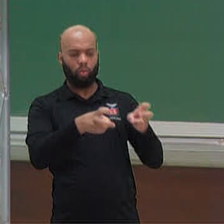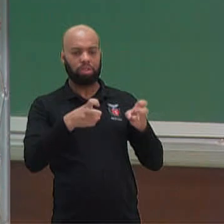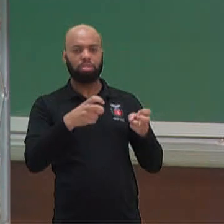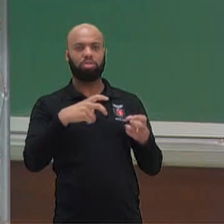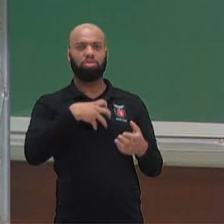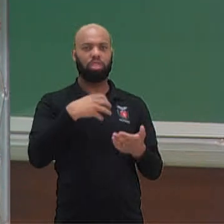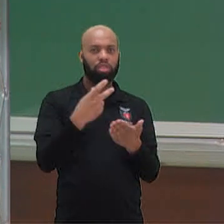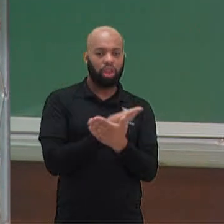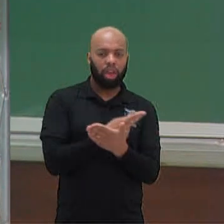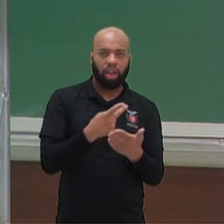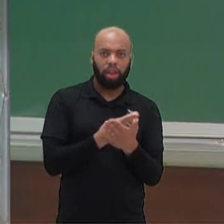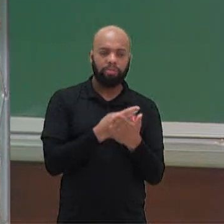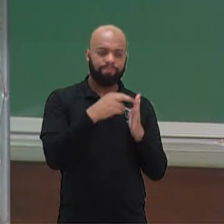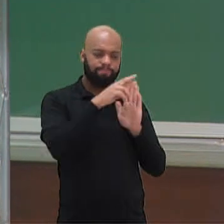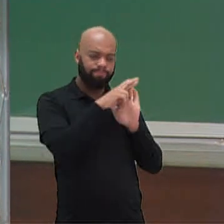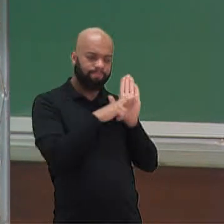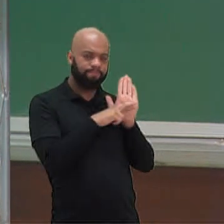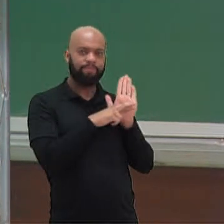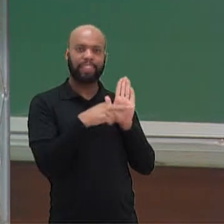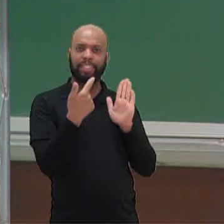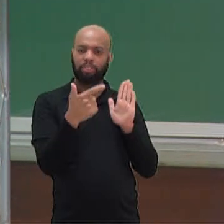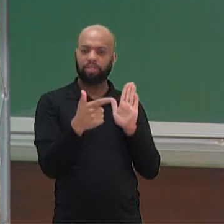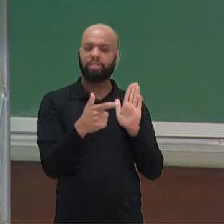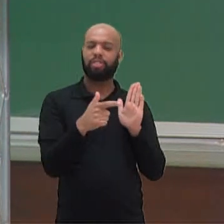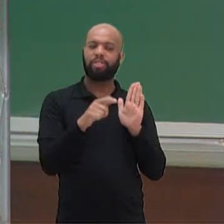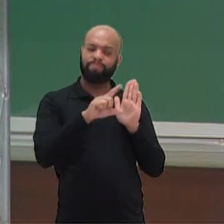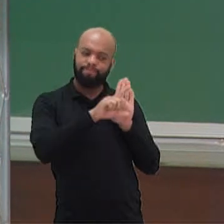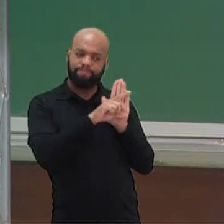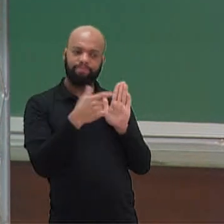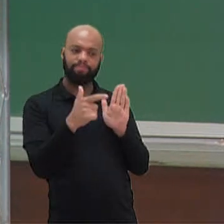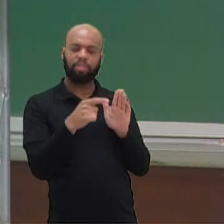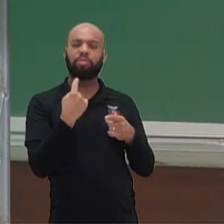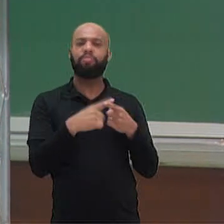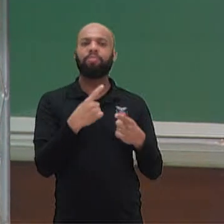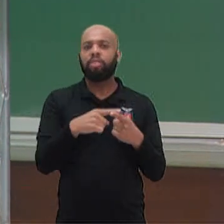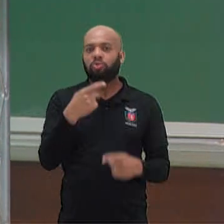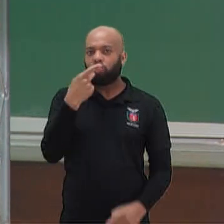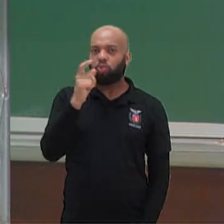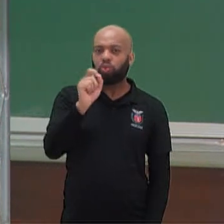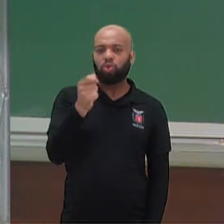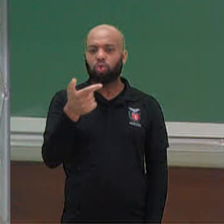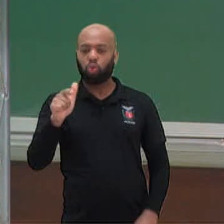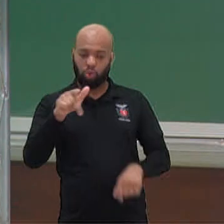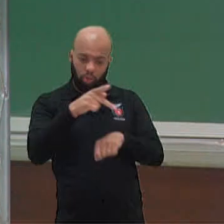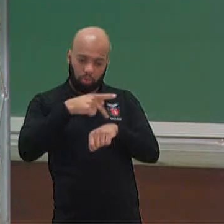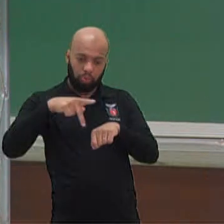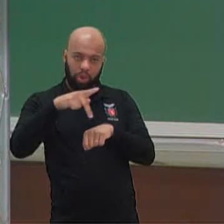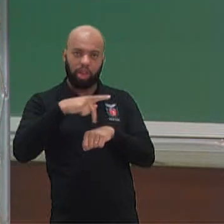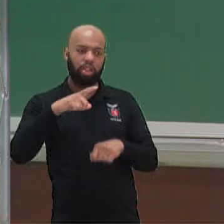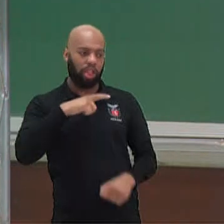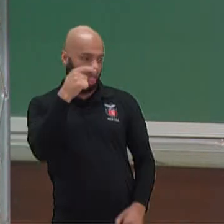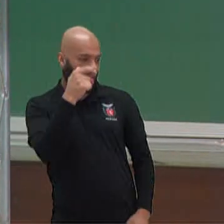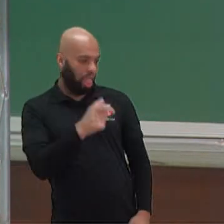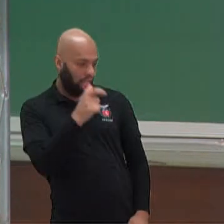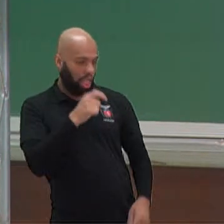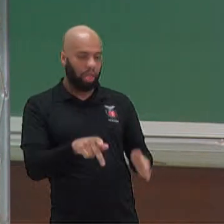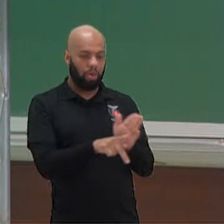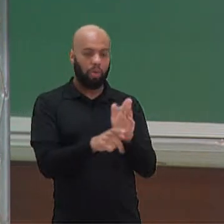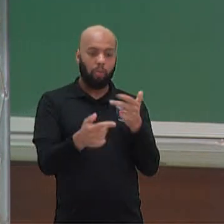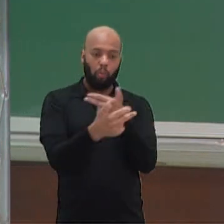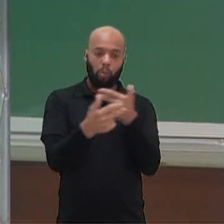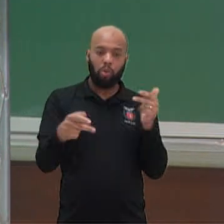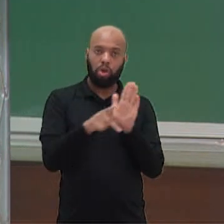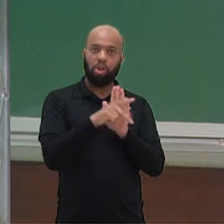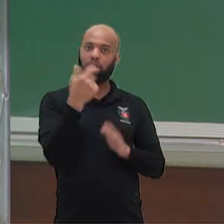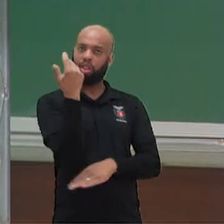não é regulada, né? E aí, quando a gente fala em questão de biopirataria, nós estamos falando aí de outros países que se interessam pelos recursos naturais